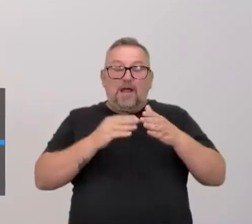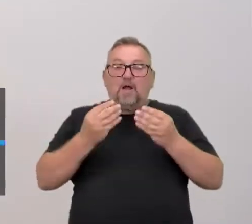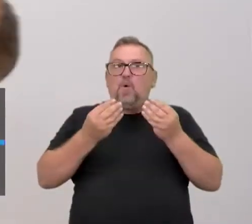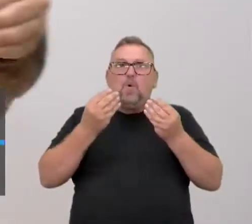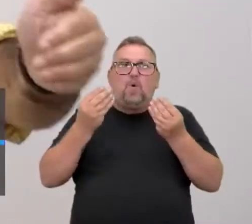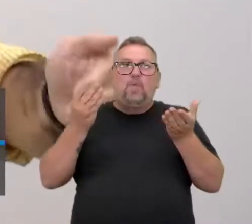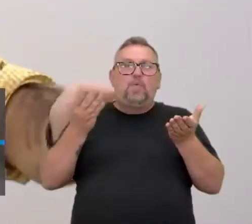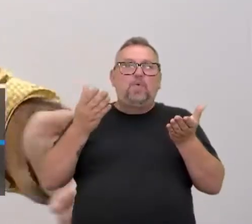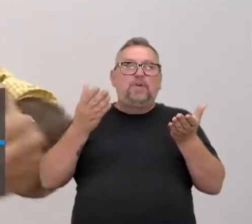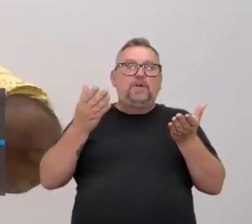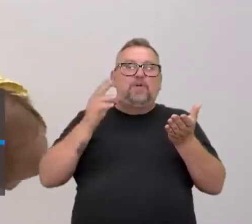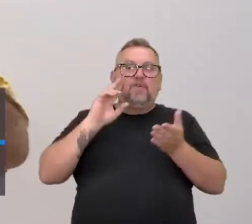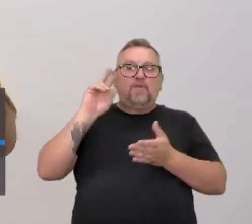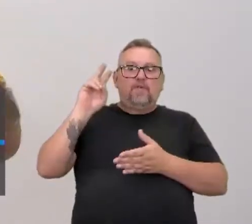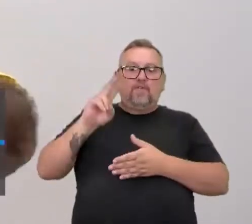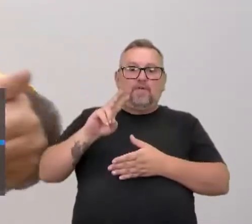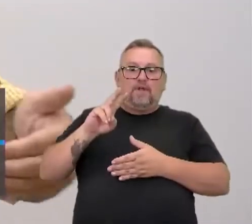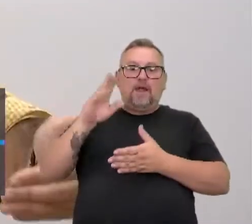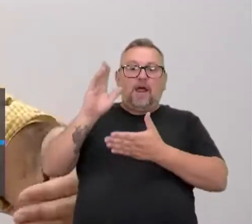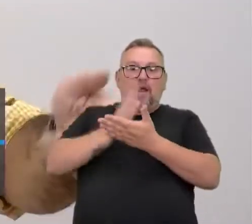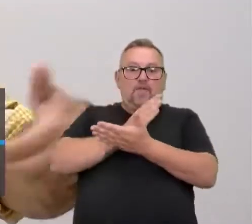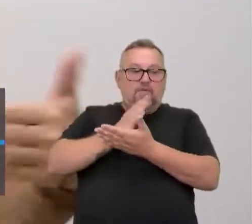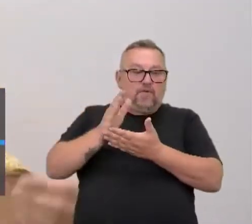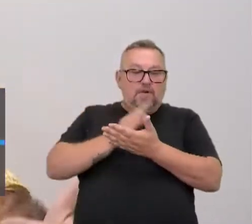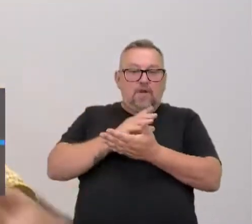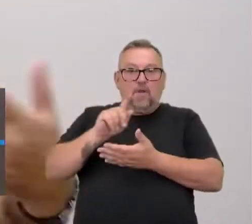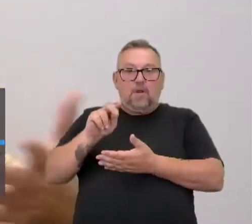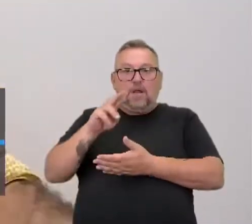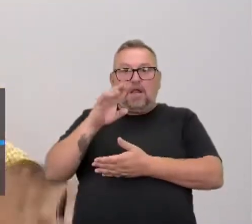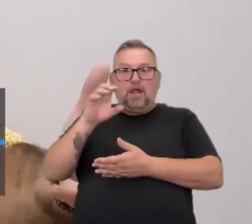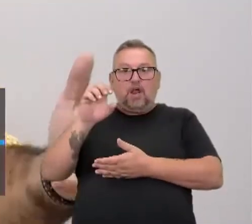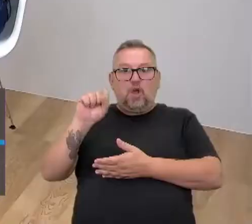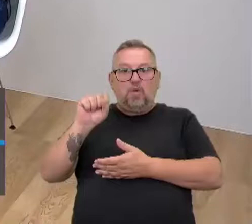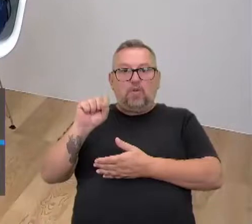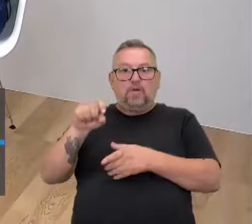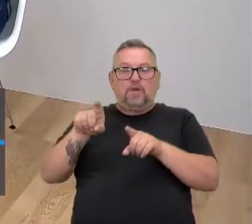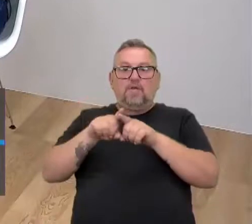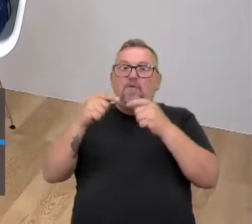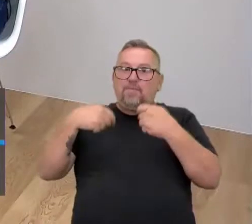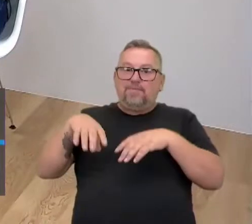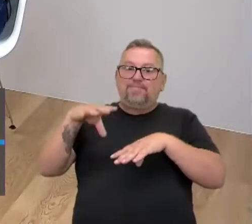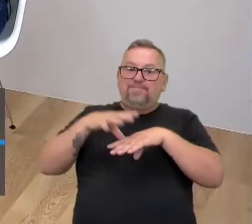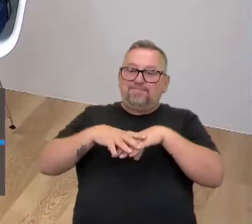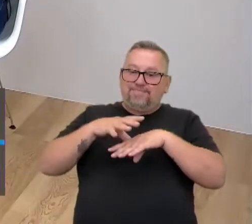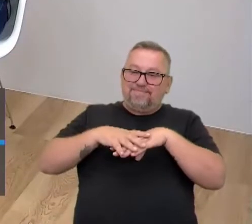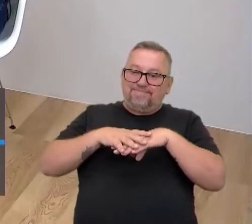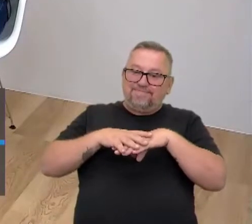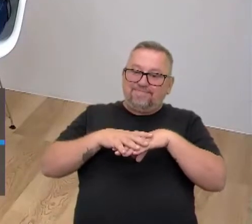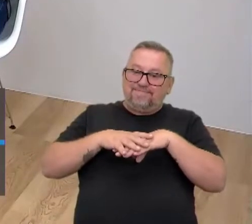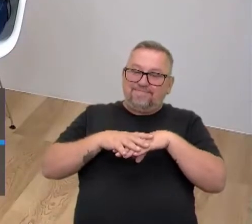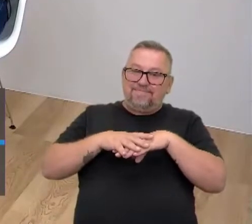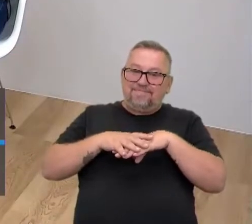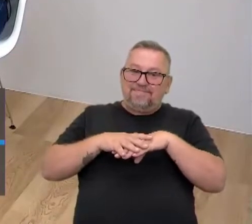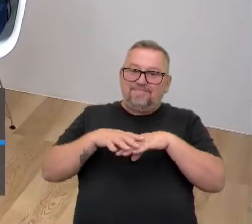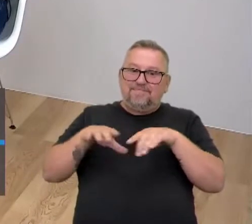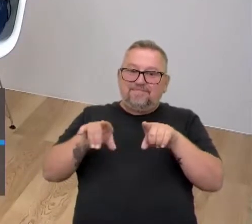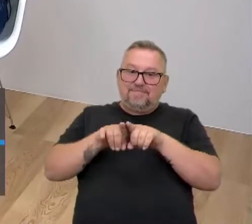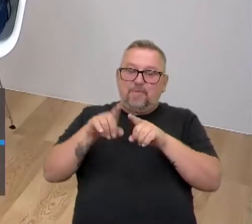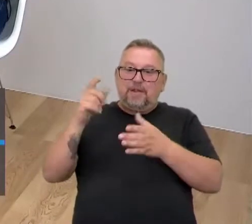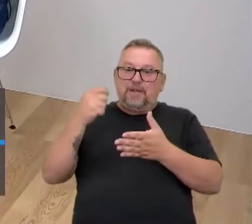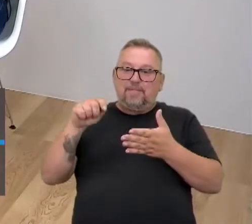vou determinar aí a divisão dos grãos. Percebe? Eu vou precisar de matemática e logo de seguida eu vou precisar da